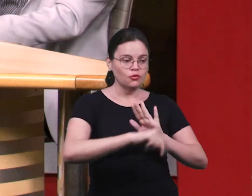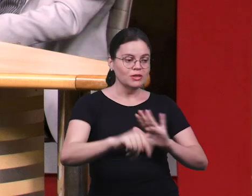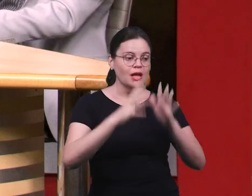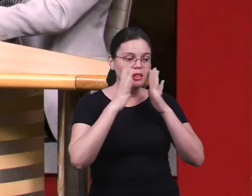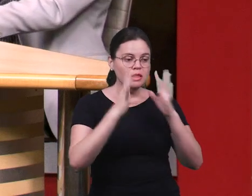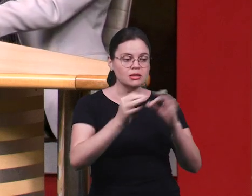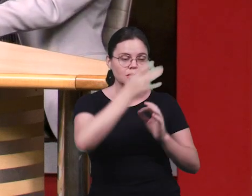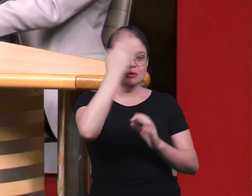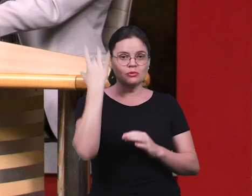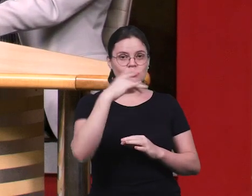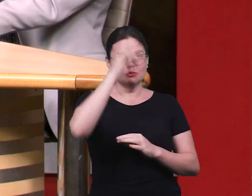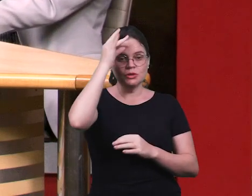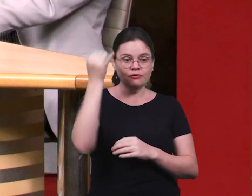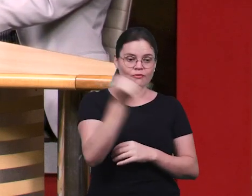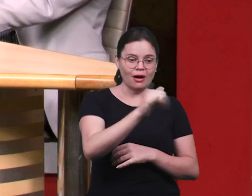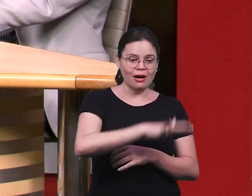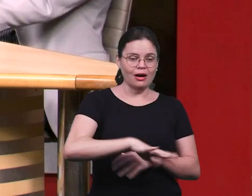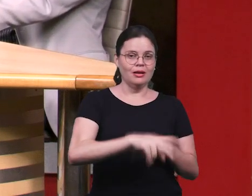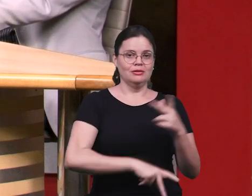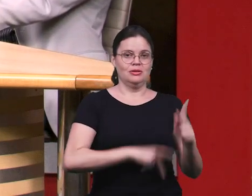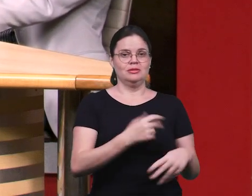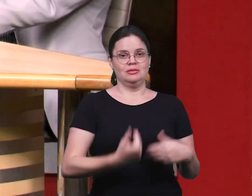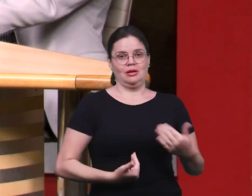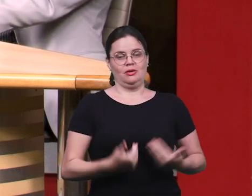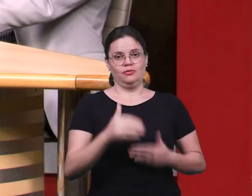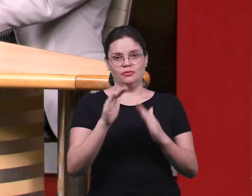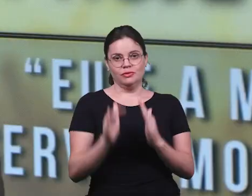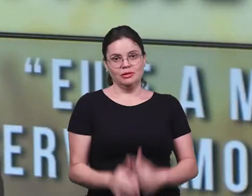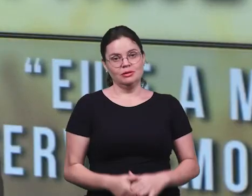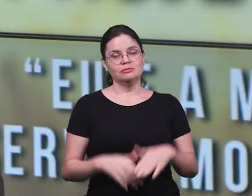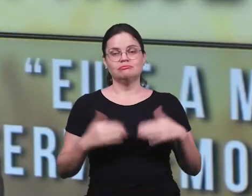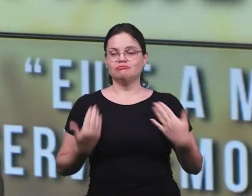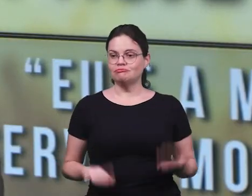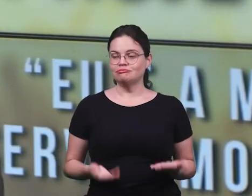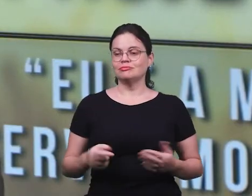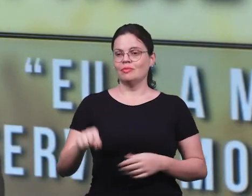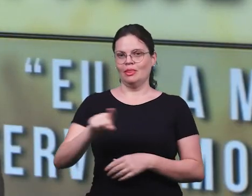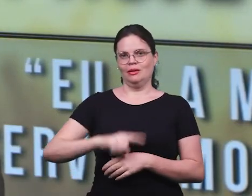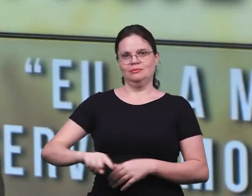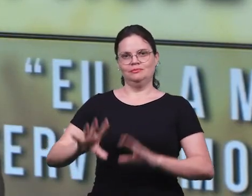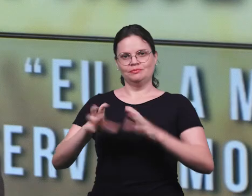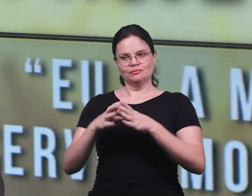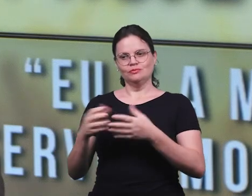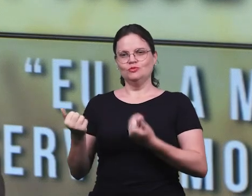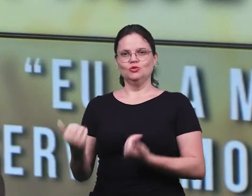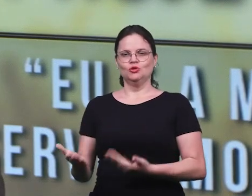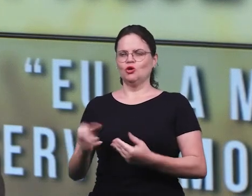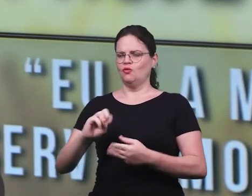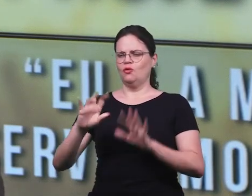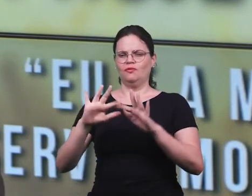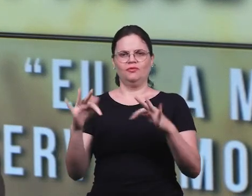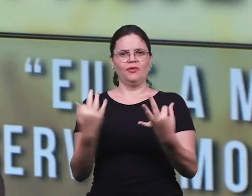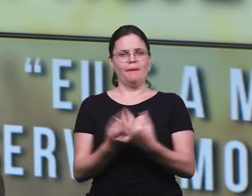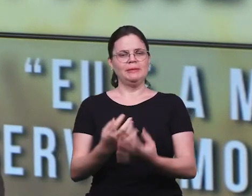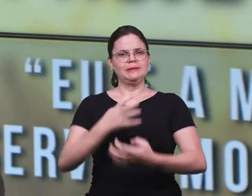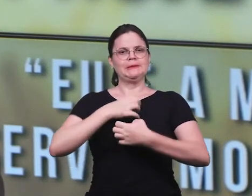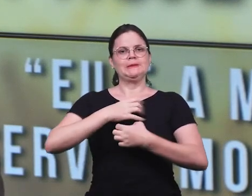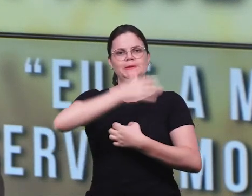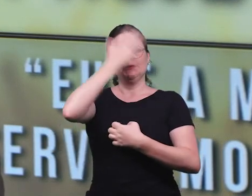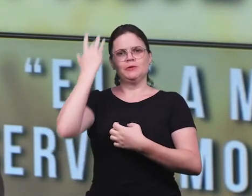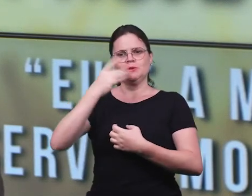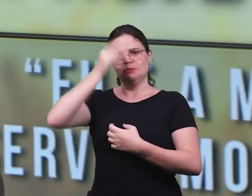principalmente os jovens, as famílias, elas têm ouvido o que o Espírito Santo está falando no meio das